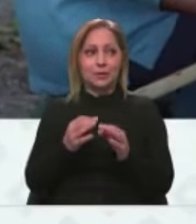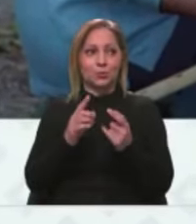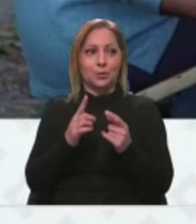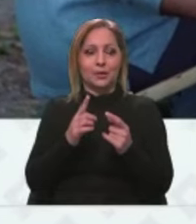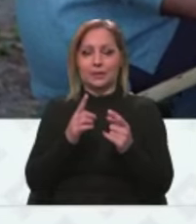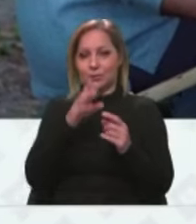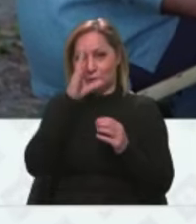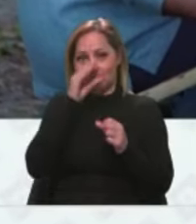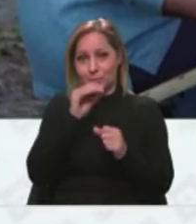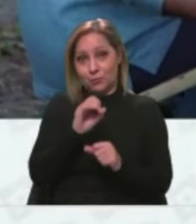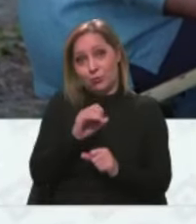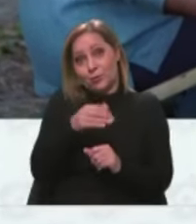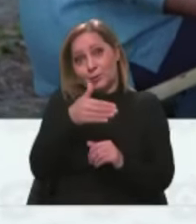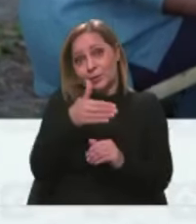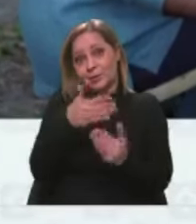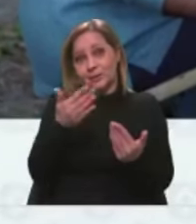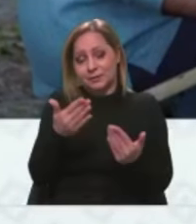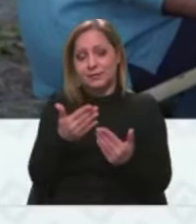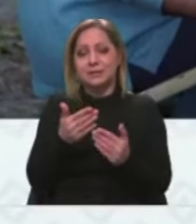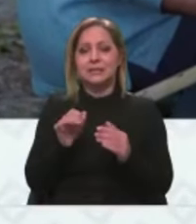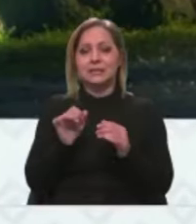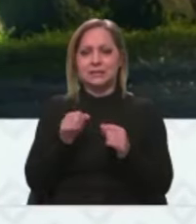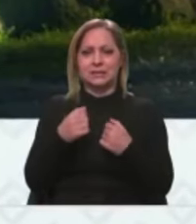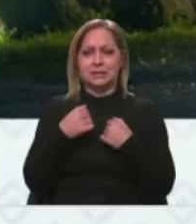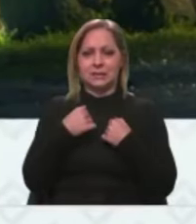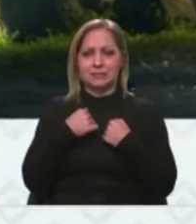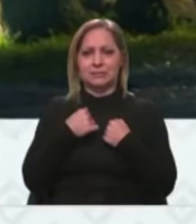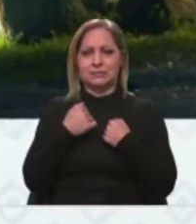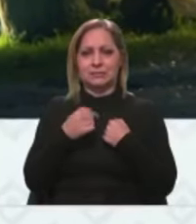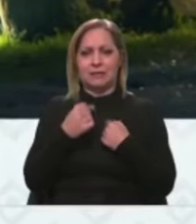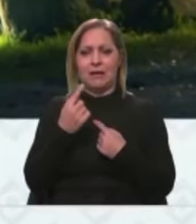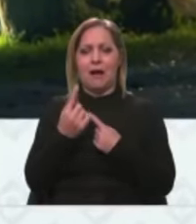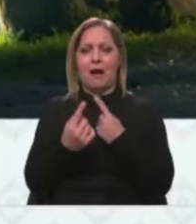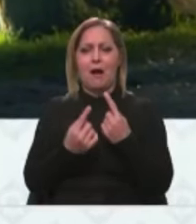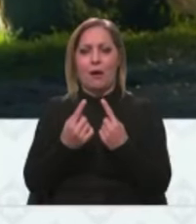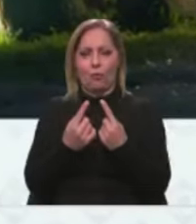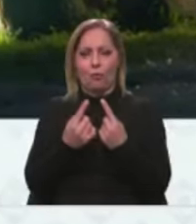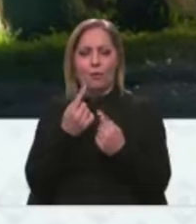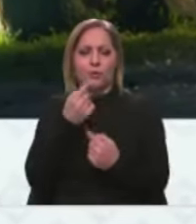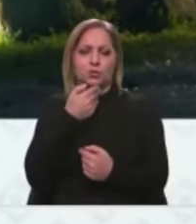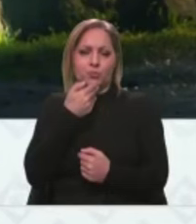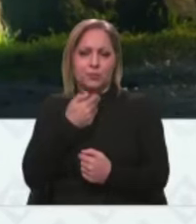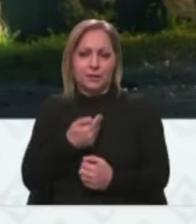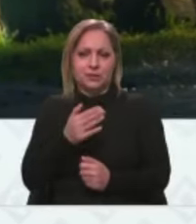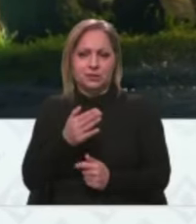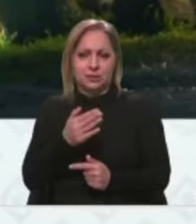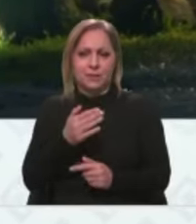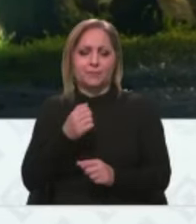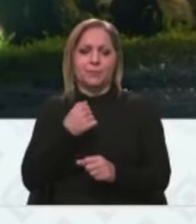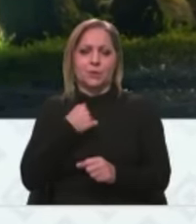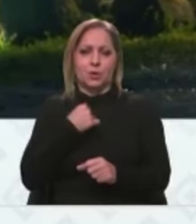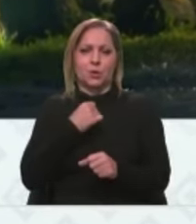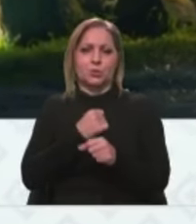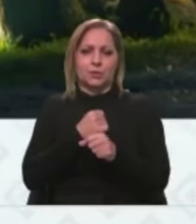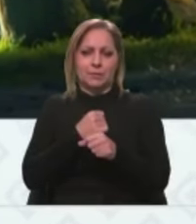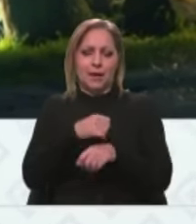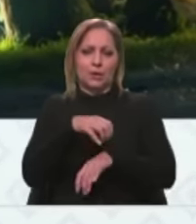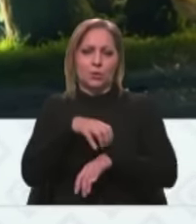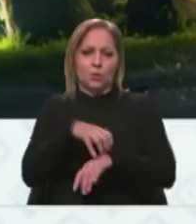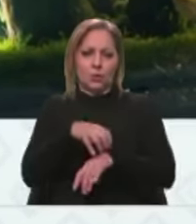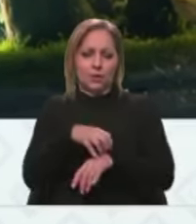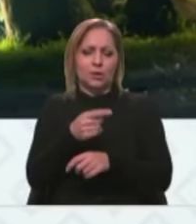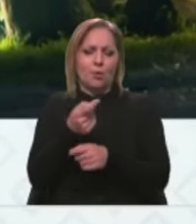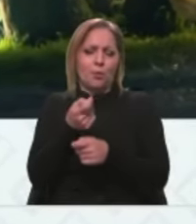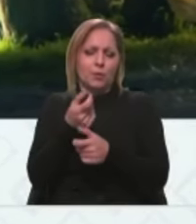não é? Sim, eu, apesar de eu ter algum background já de trabalho com quinta, de perceber algum pouco de